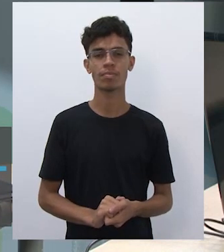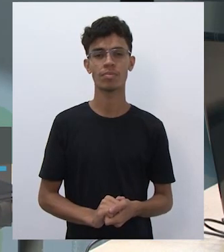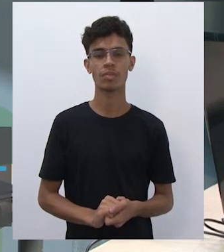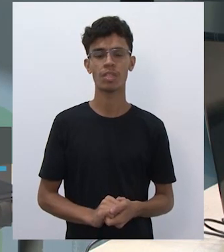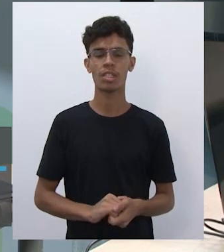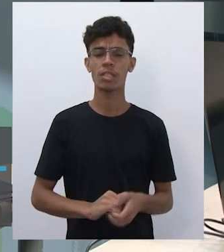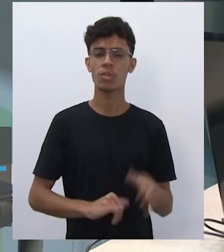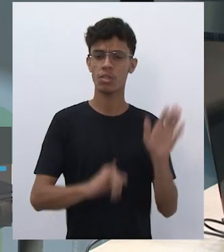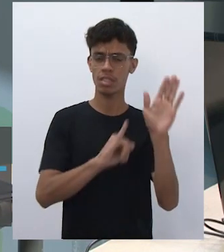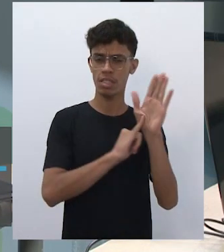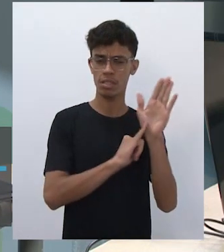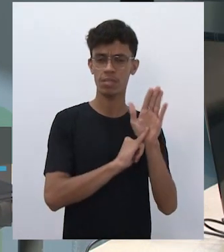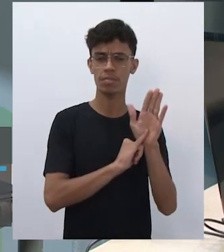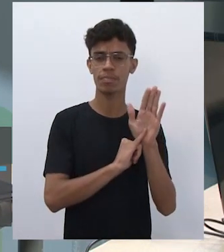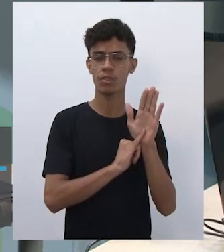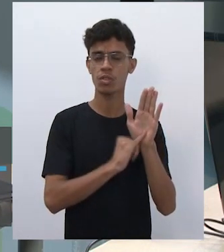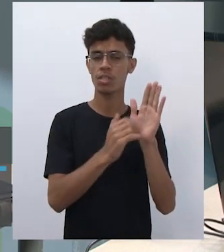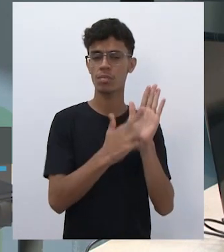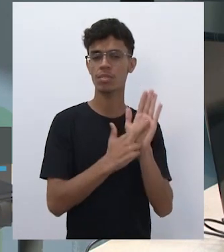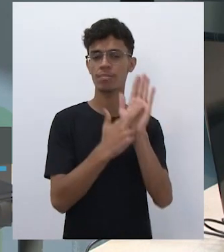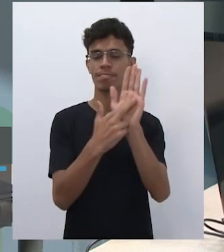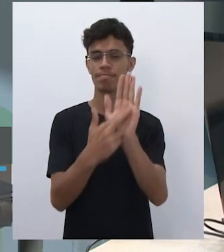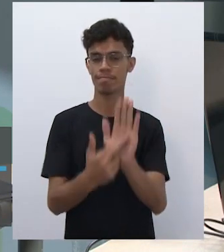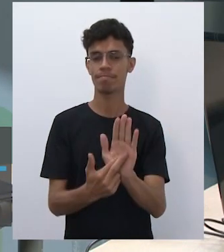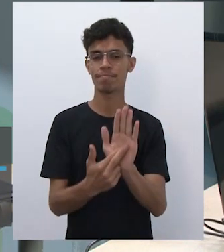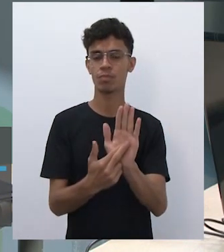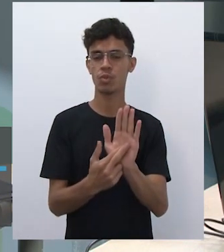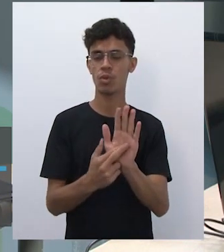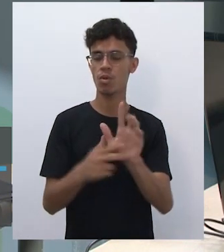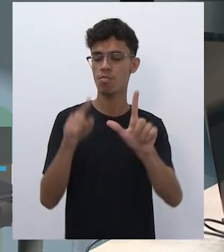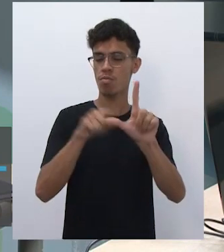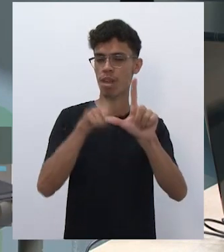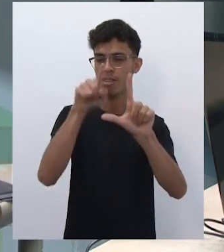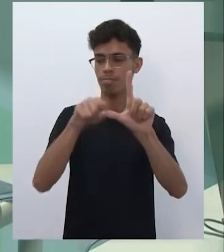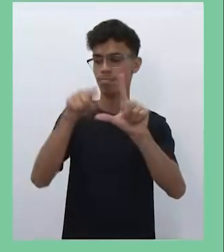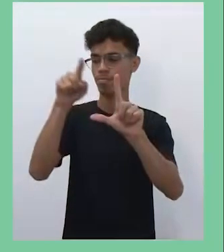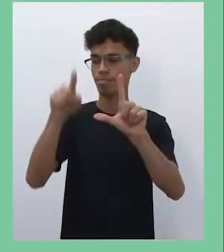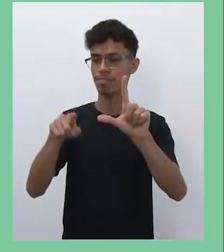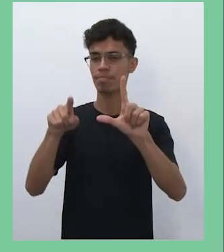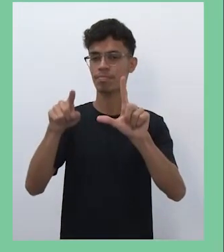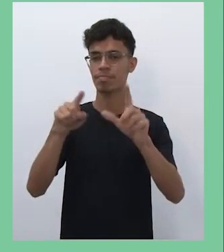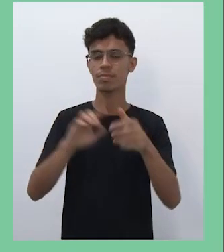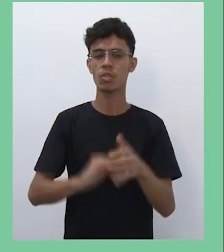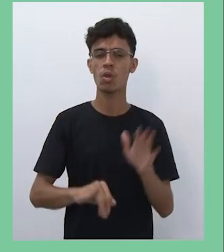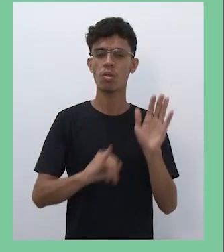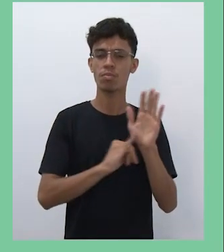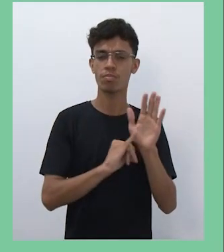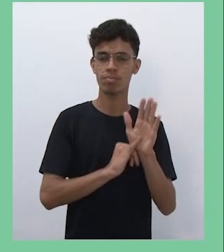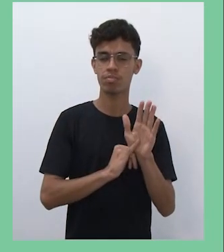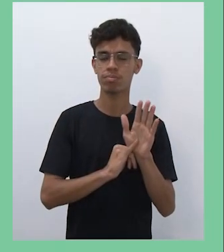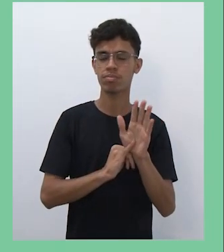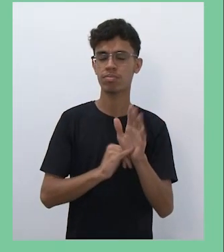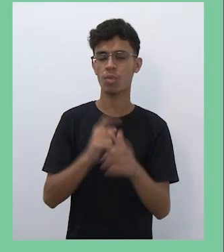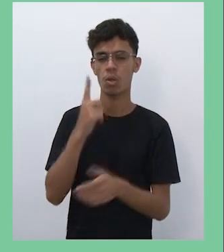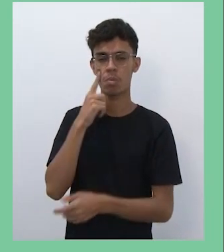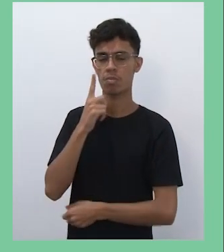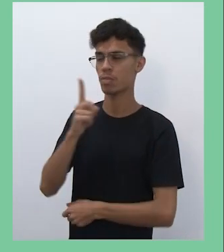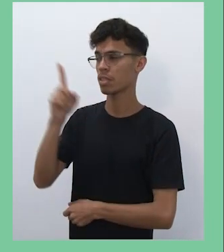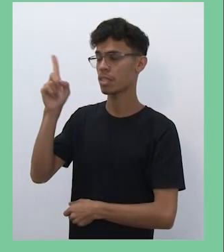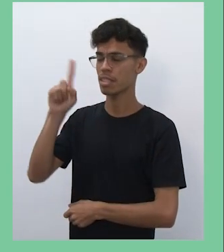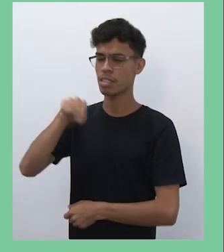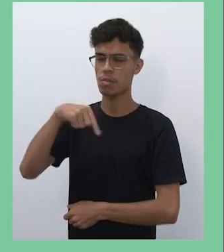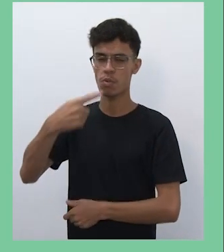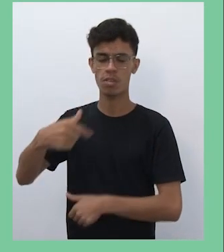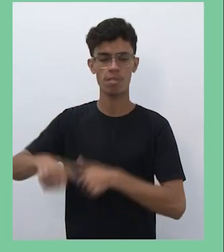os indicadores são aqueles representados em forma numérica ou estatísticas, né? São obtidos no monitoramento das ações e o final do processo